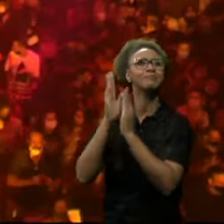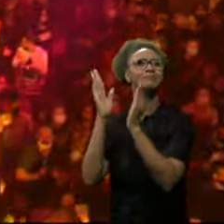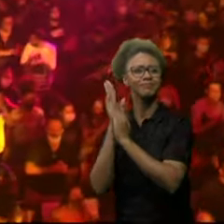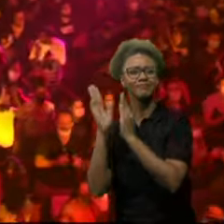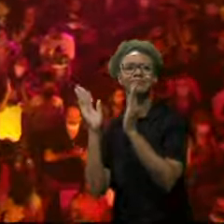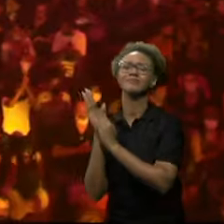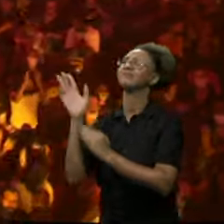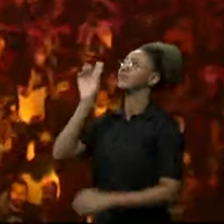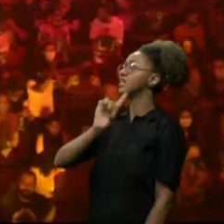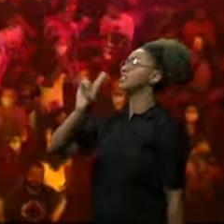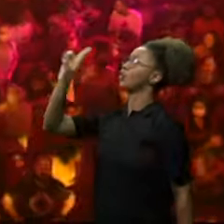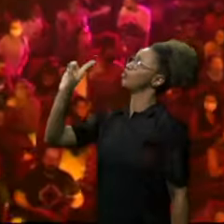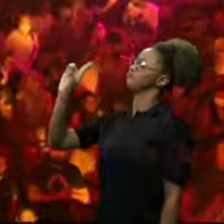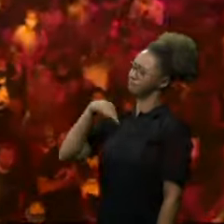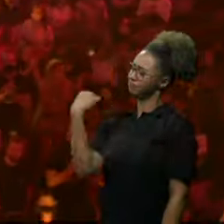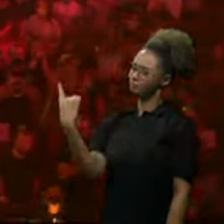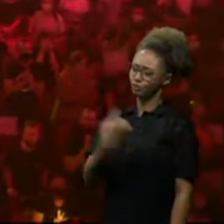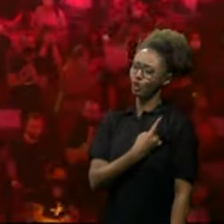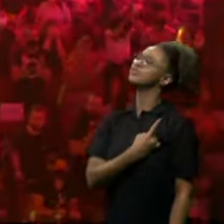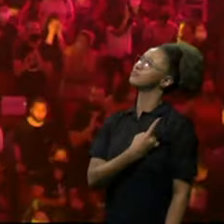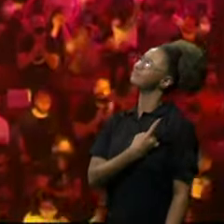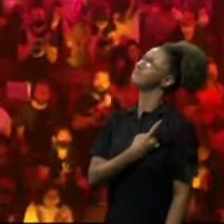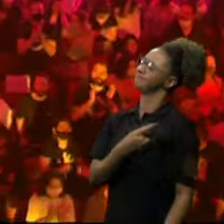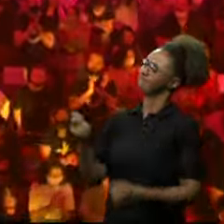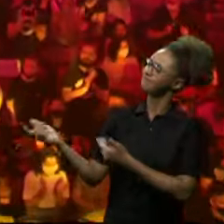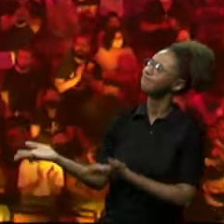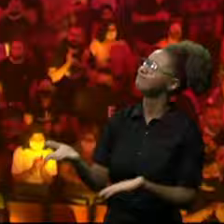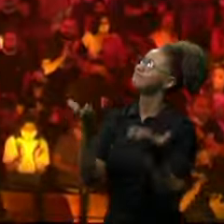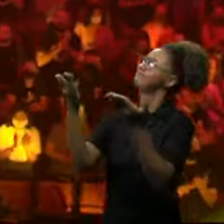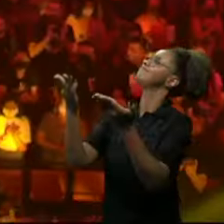eu acho que fazemos um Trono de louvores e